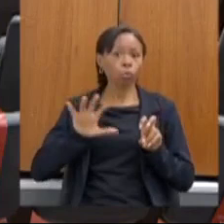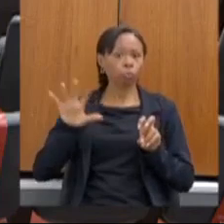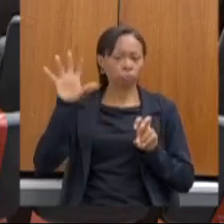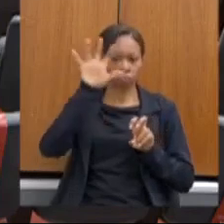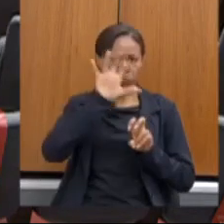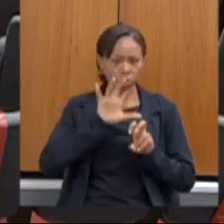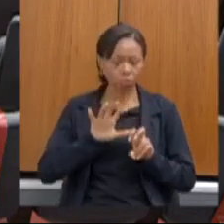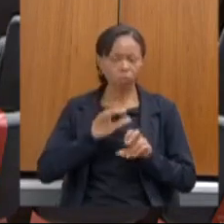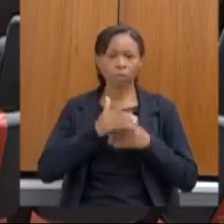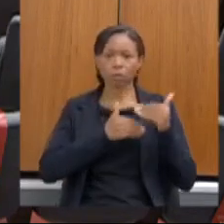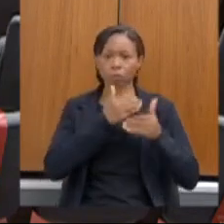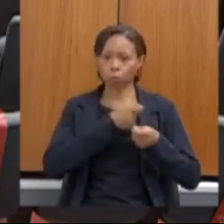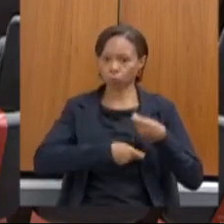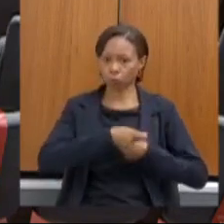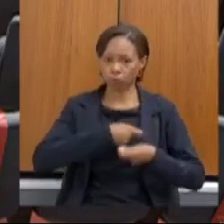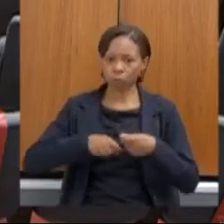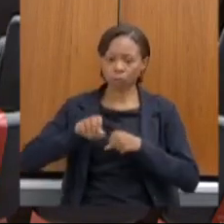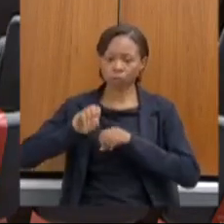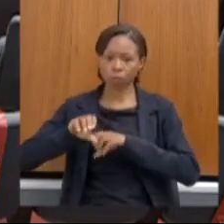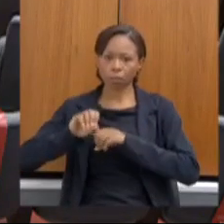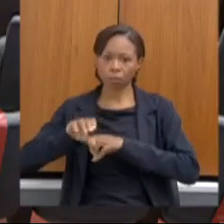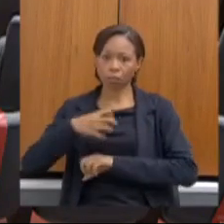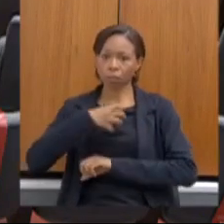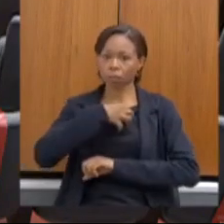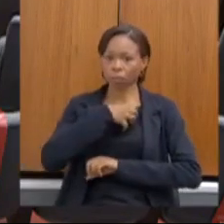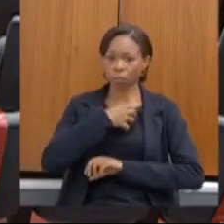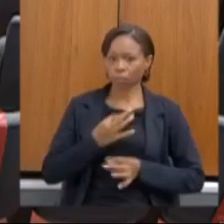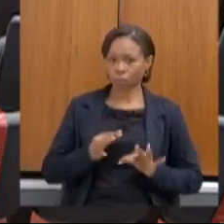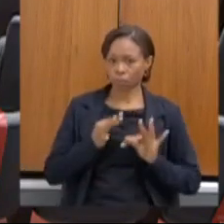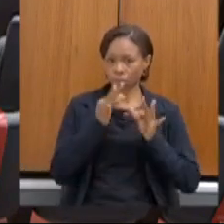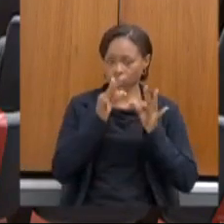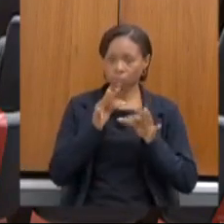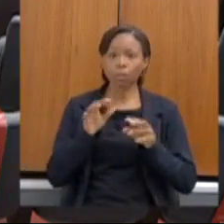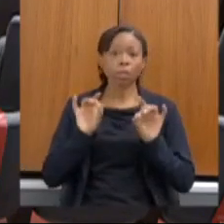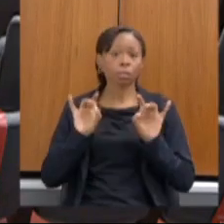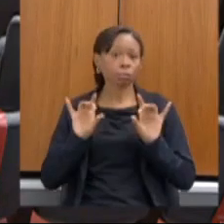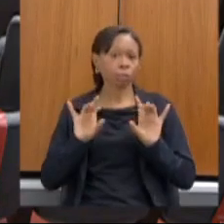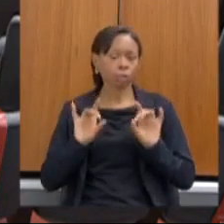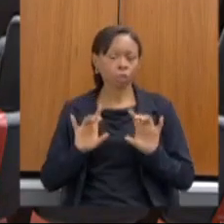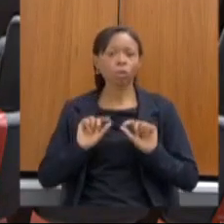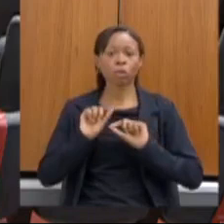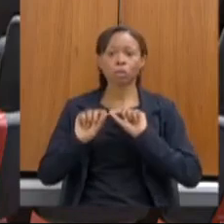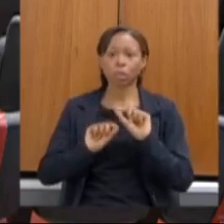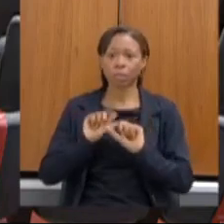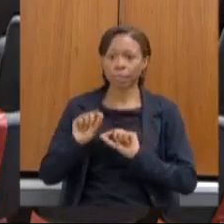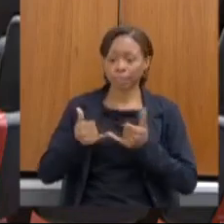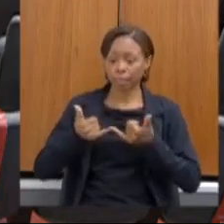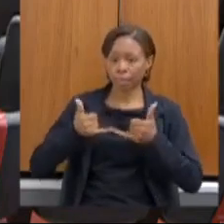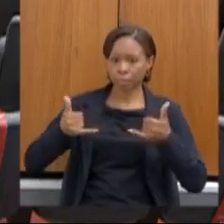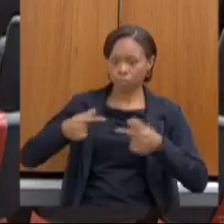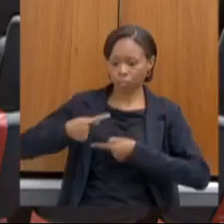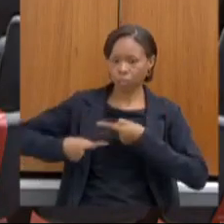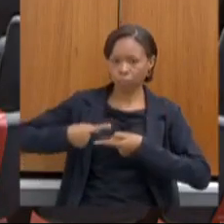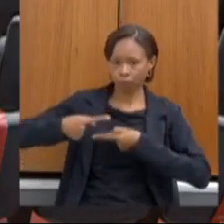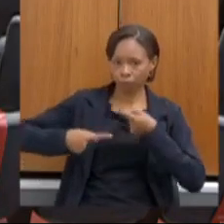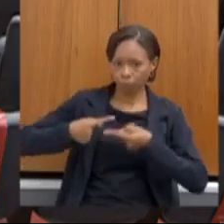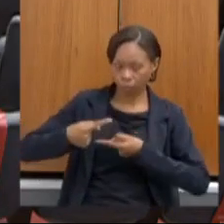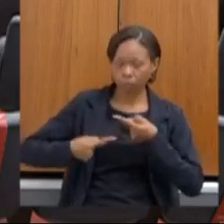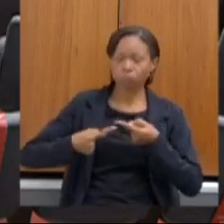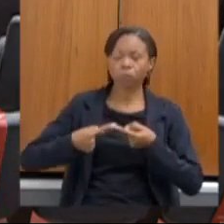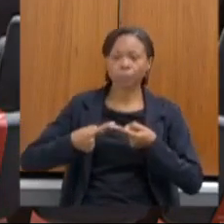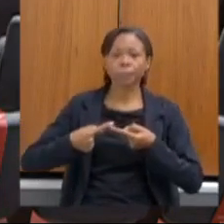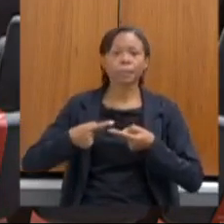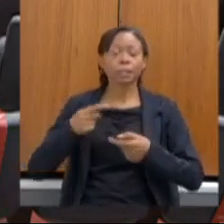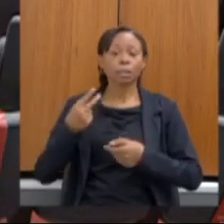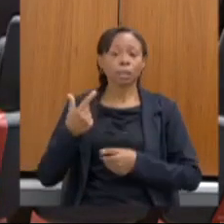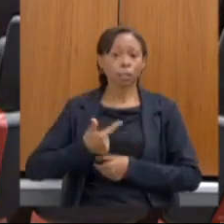de Educação Ciência e Tecnologia e extraordinária das energias renováveis e dos recursos hídricos da